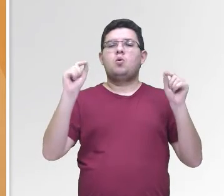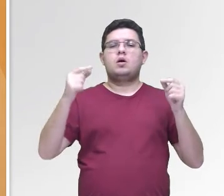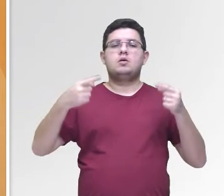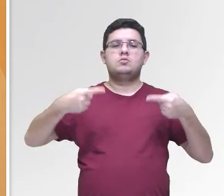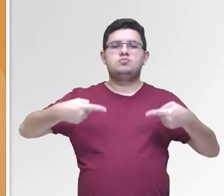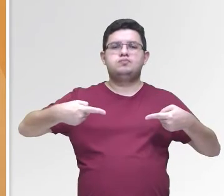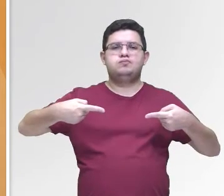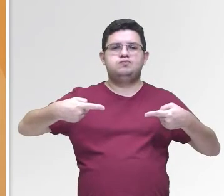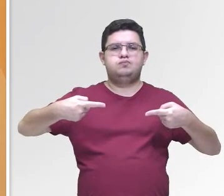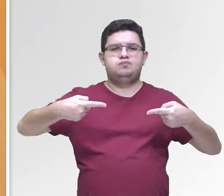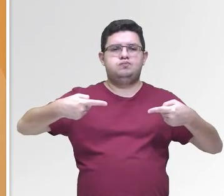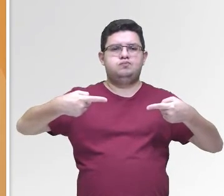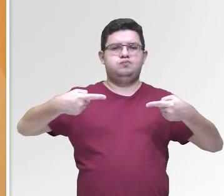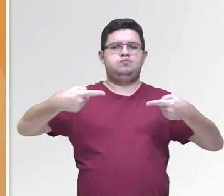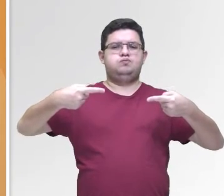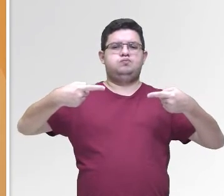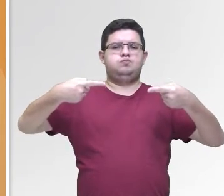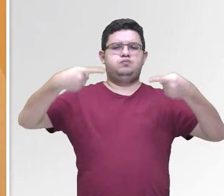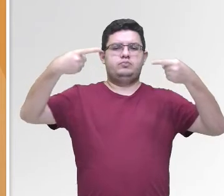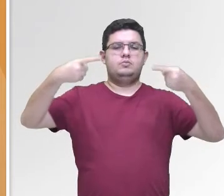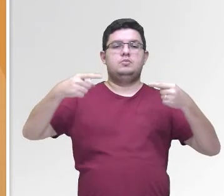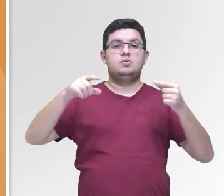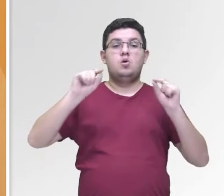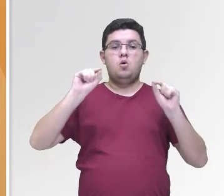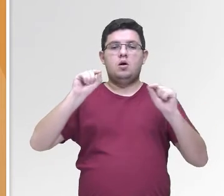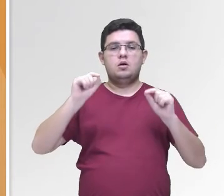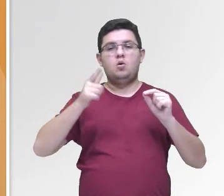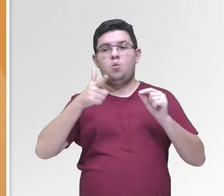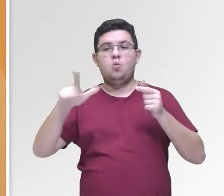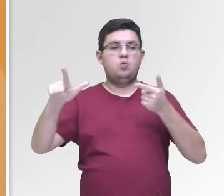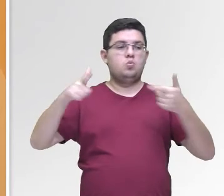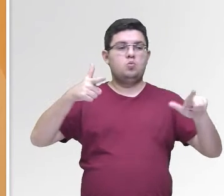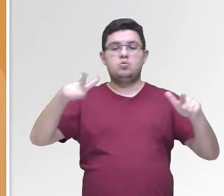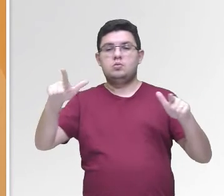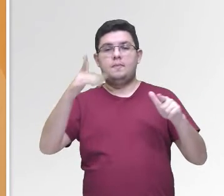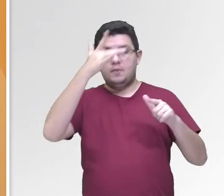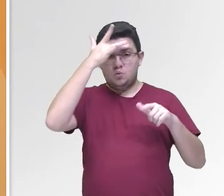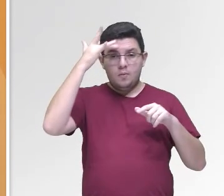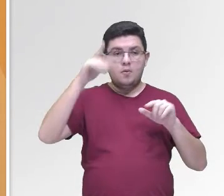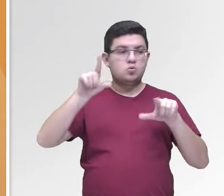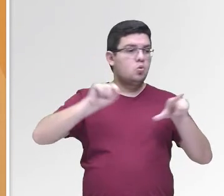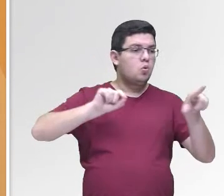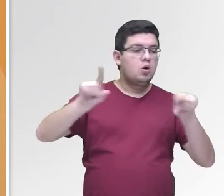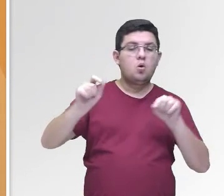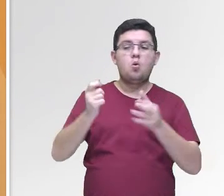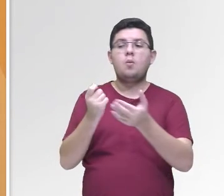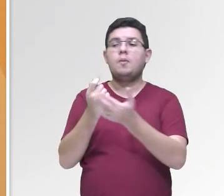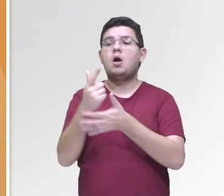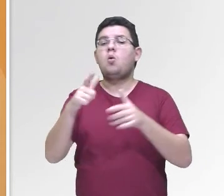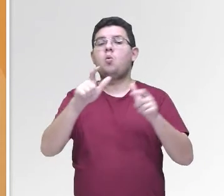da concorrência. As pessoas podiam escolher, né, aonde comprar, aonde gastar o